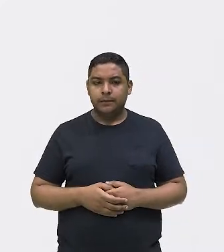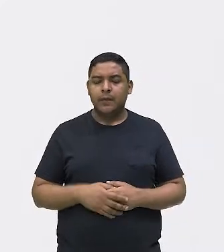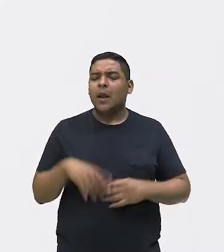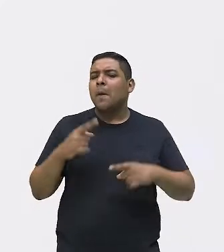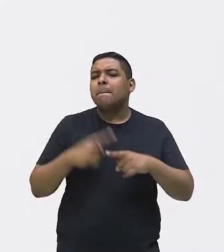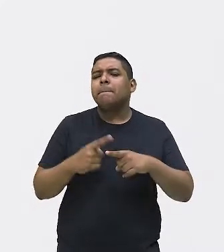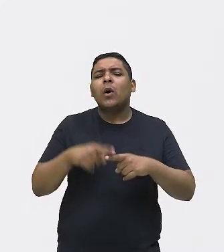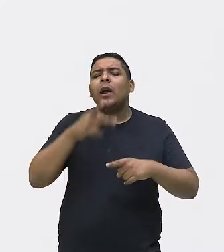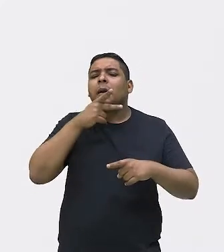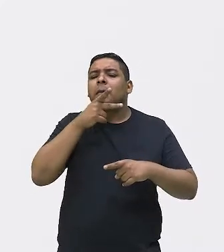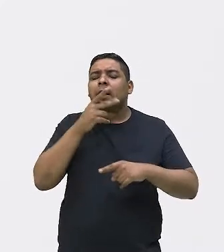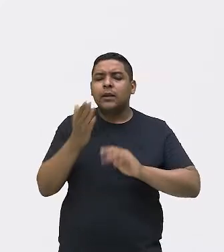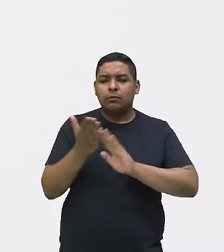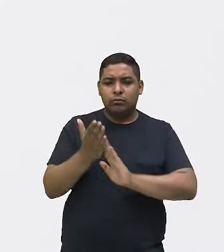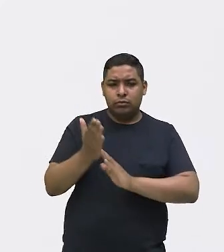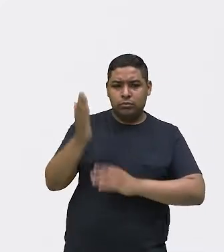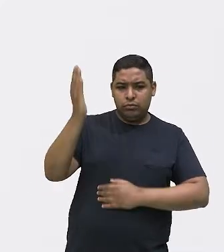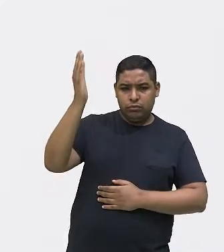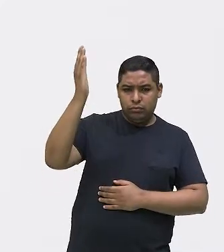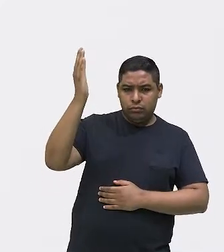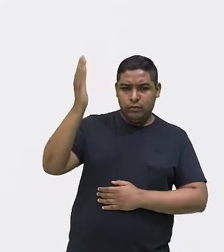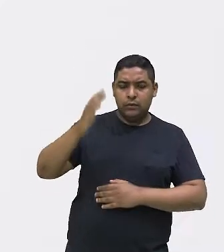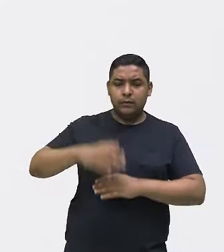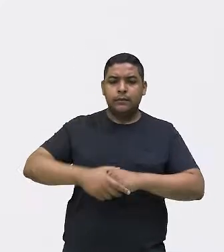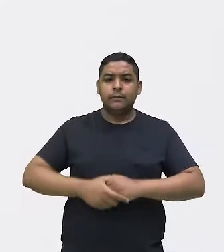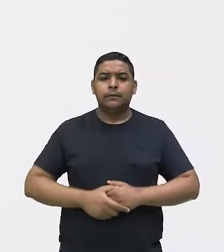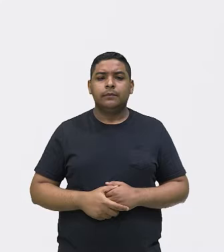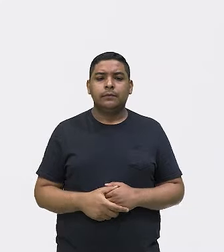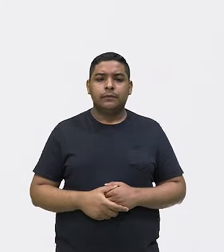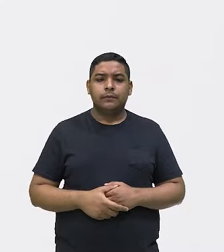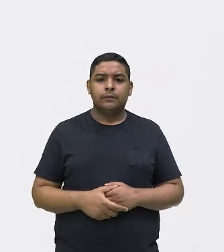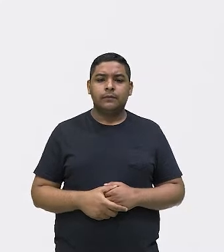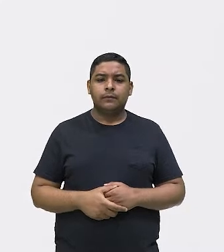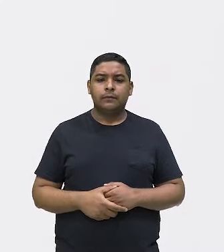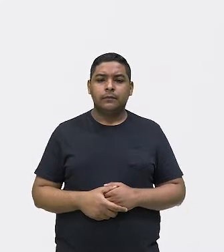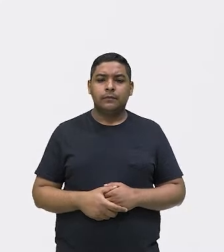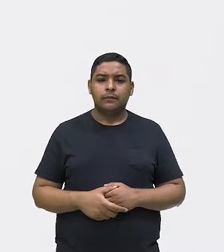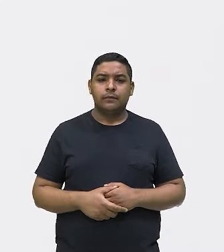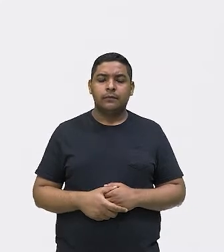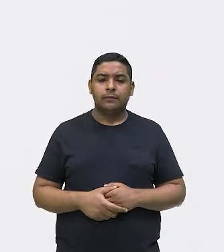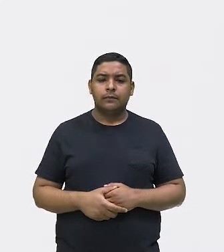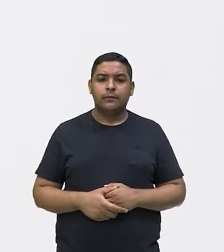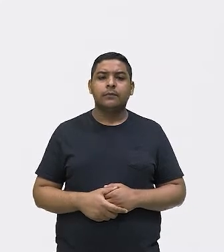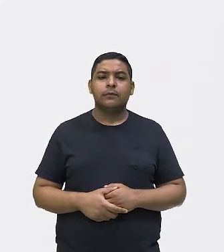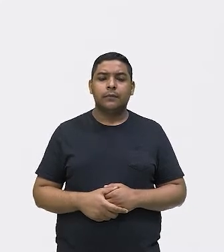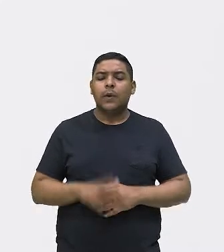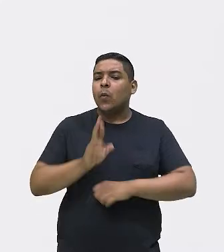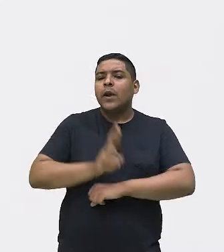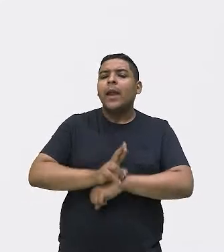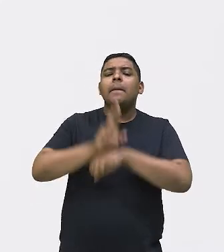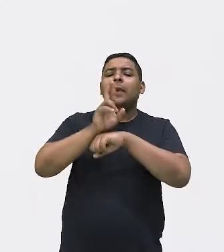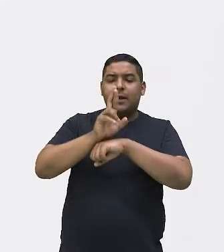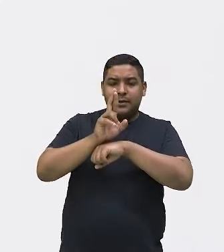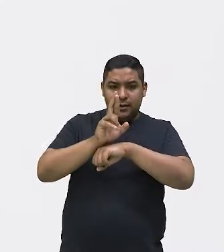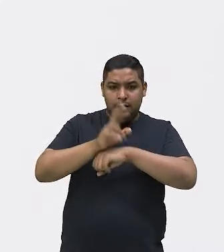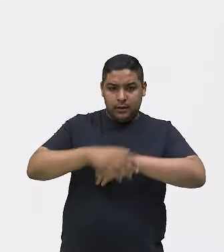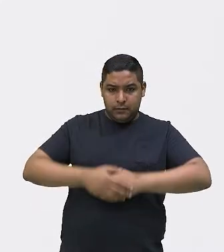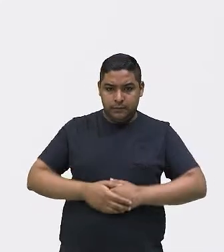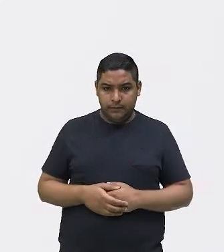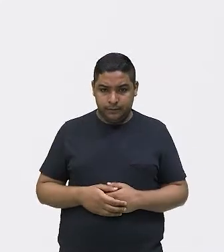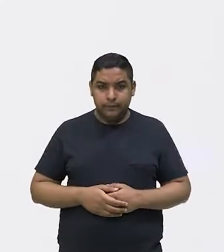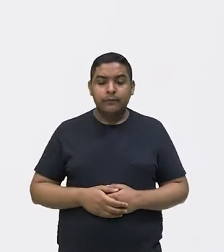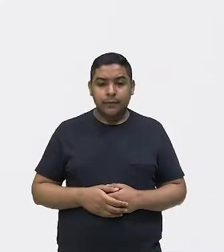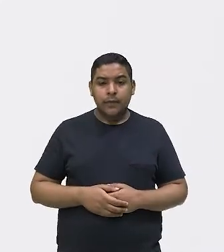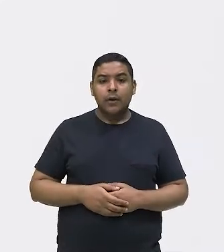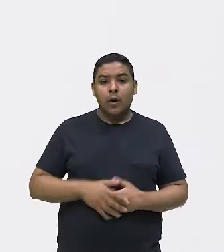que Platão aponta para cima? Porque o que representa o mundo das ideias? Vocês lembram? Platão